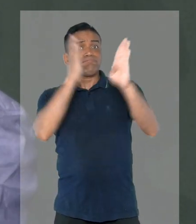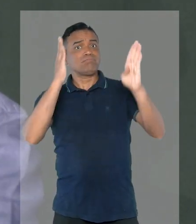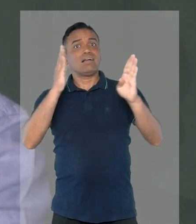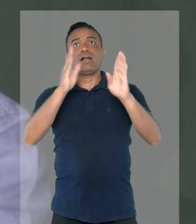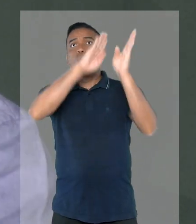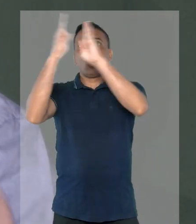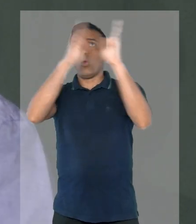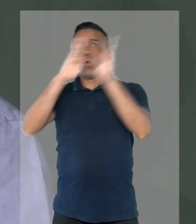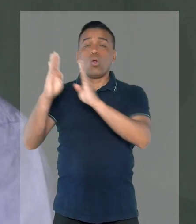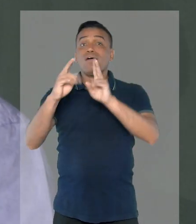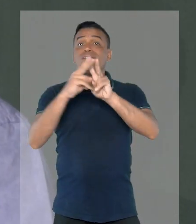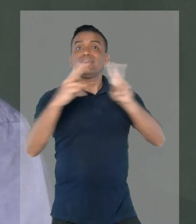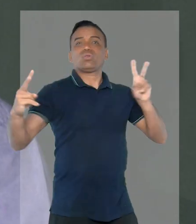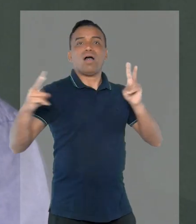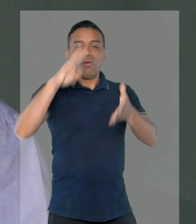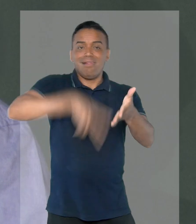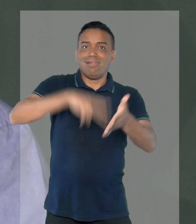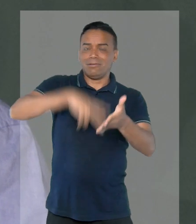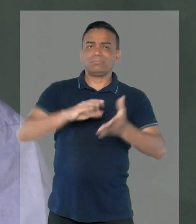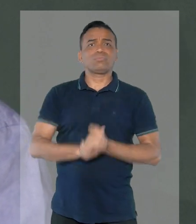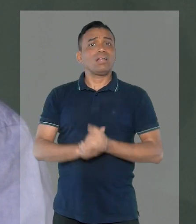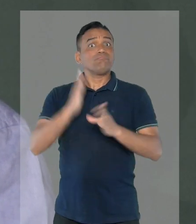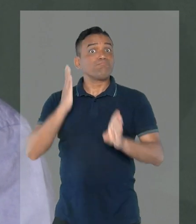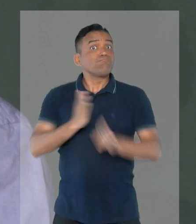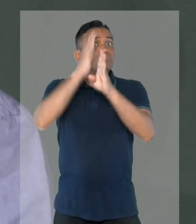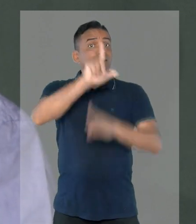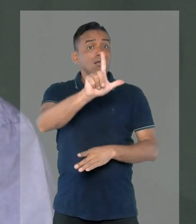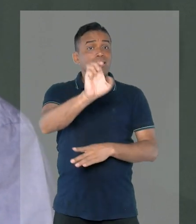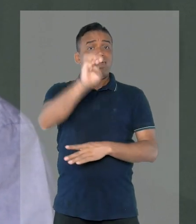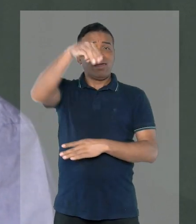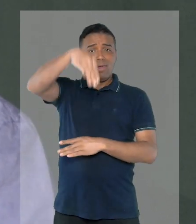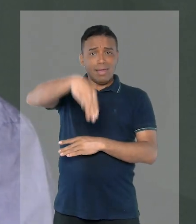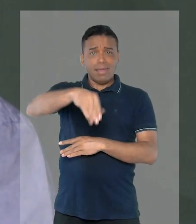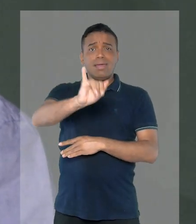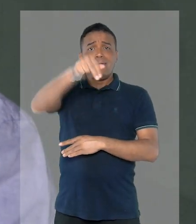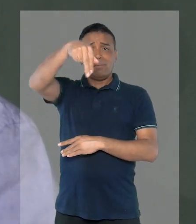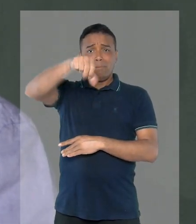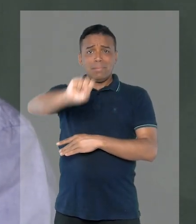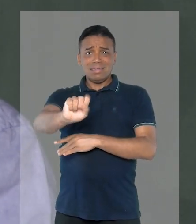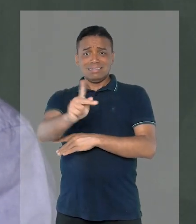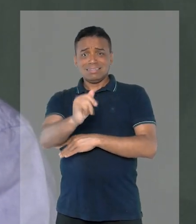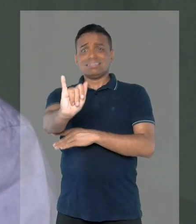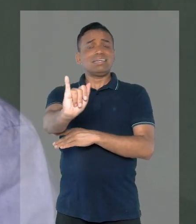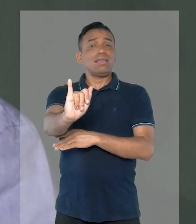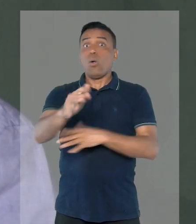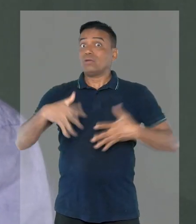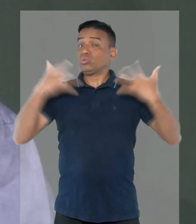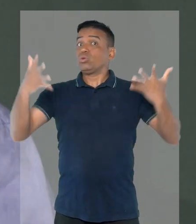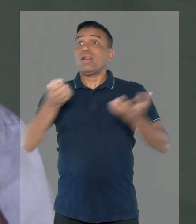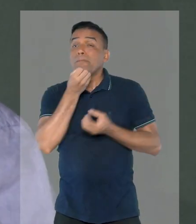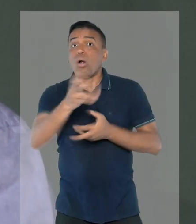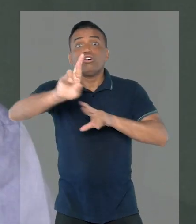estante virtual e lendo os poetas. E quando chegou no Leminski, aquilo foi muito assustador, assim. Aquilo era muito diferente, muito